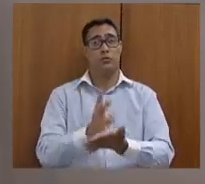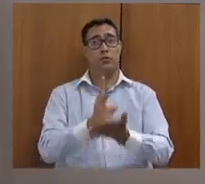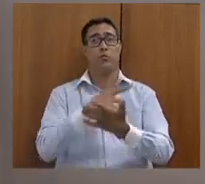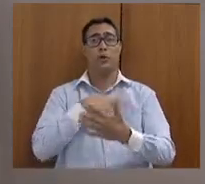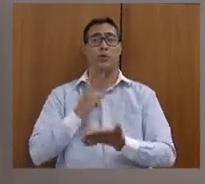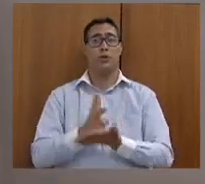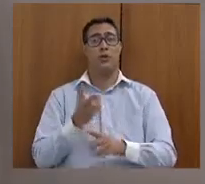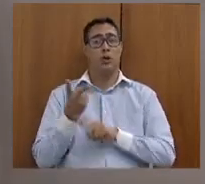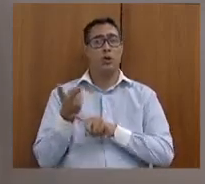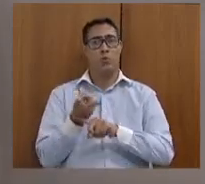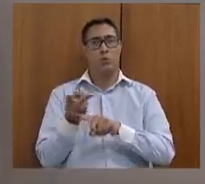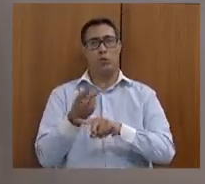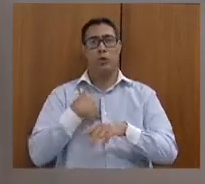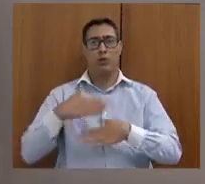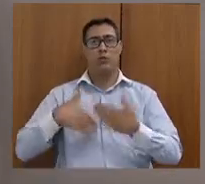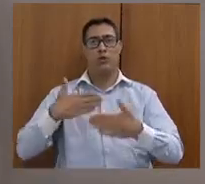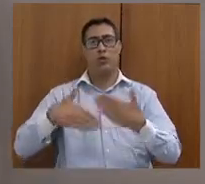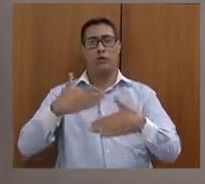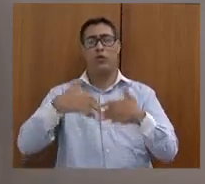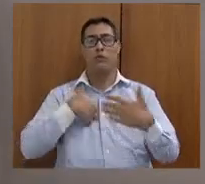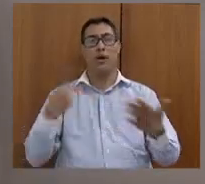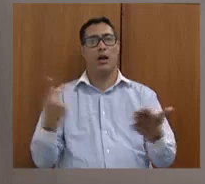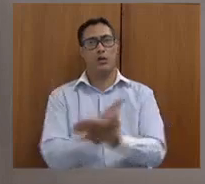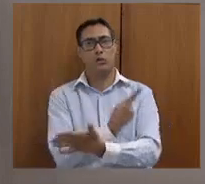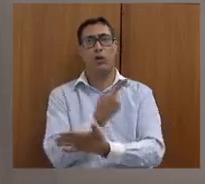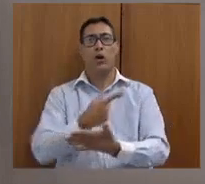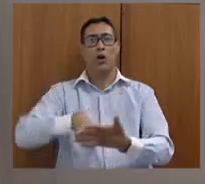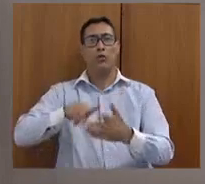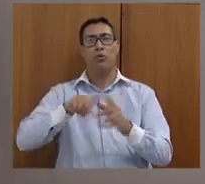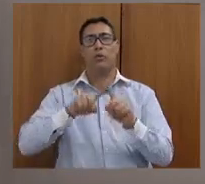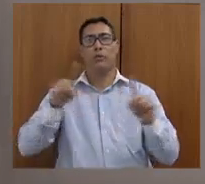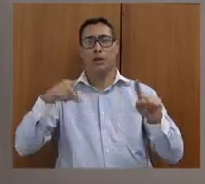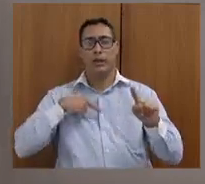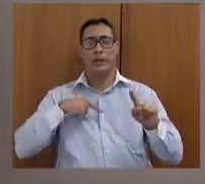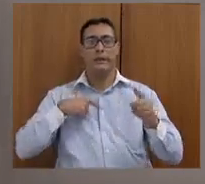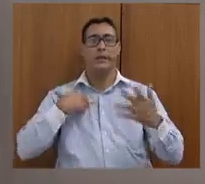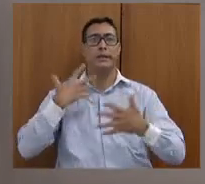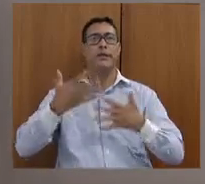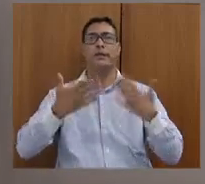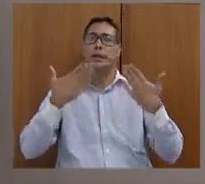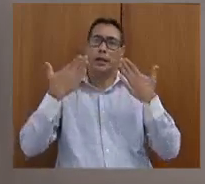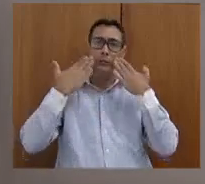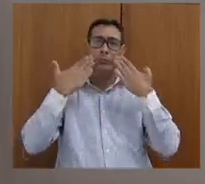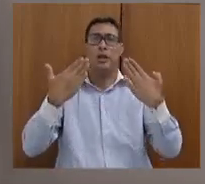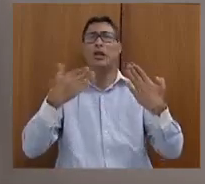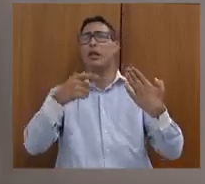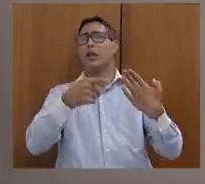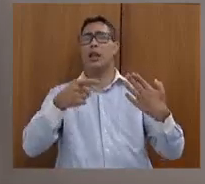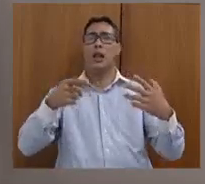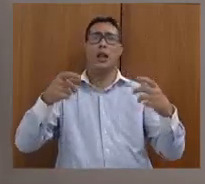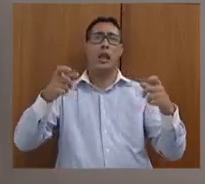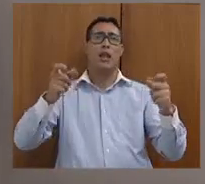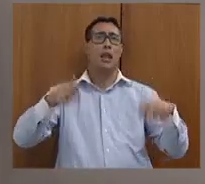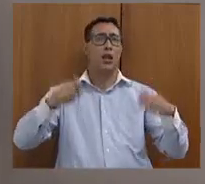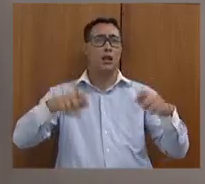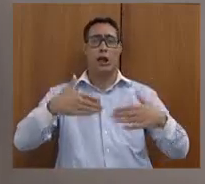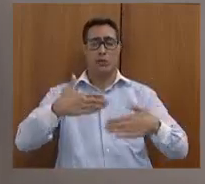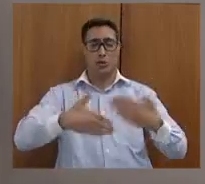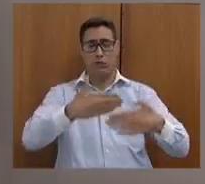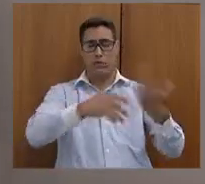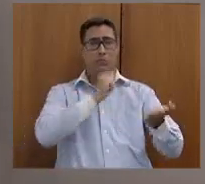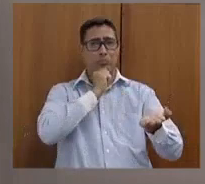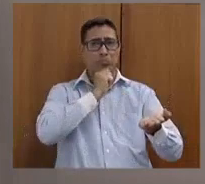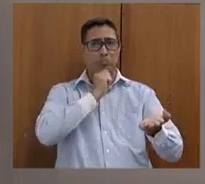buscando desenvolver ações fala que naquelas naquelas frente que não é possível fazer o desenvolvimento ainda